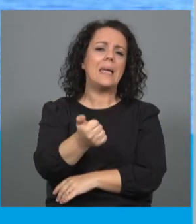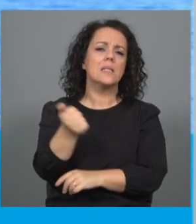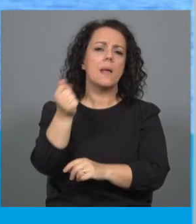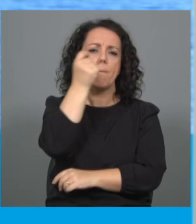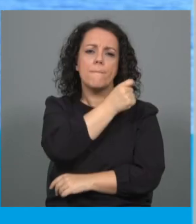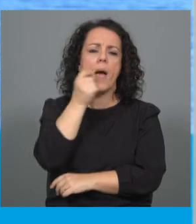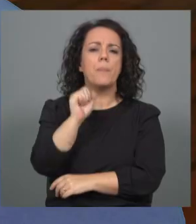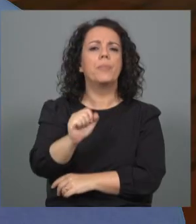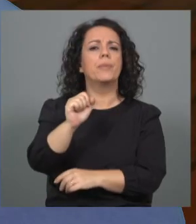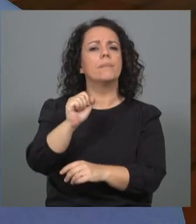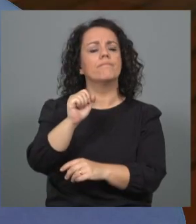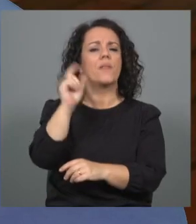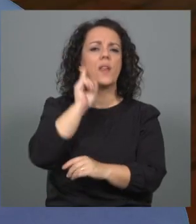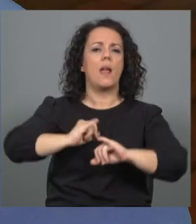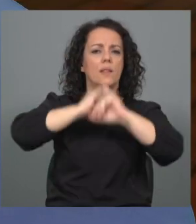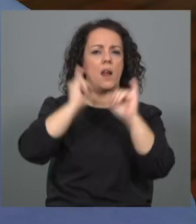maio. E, portanto,